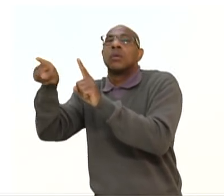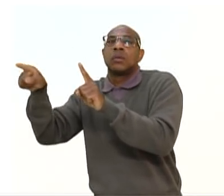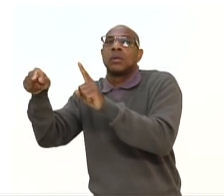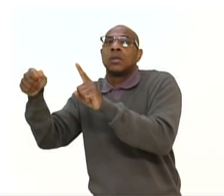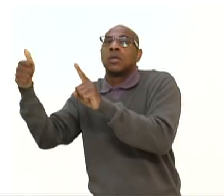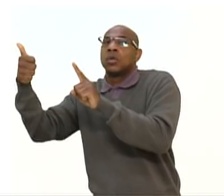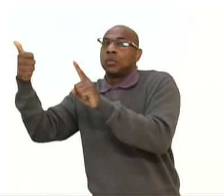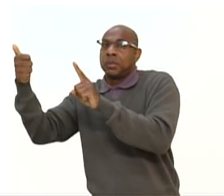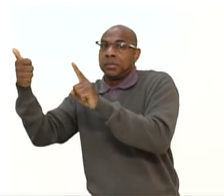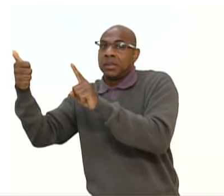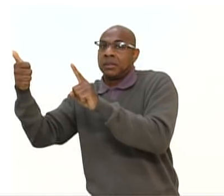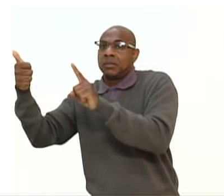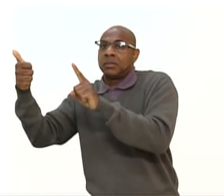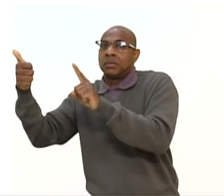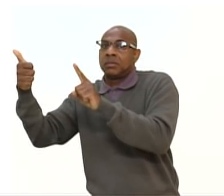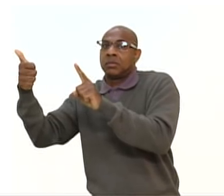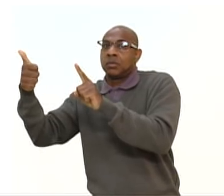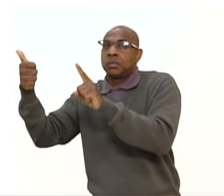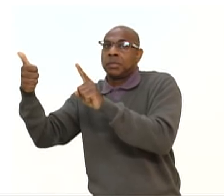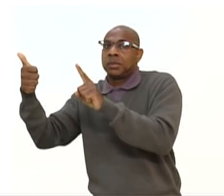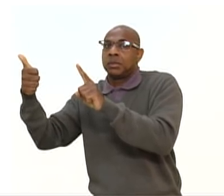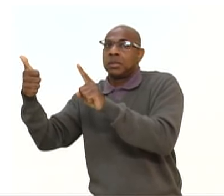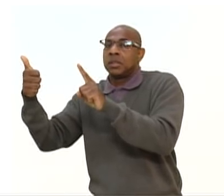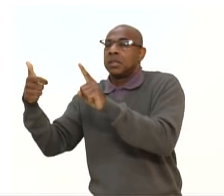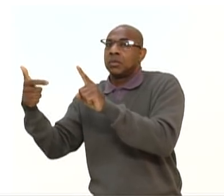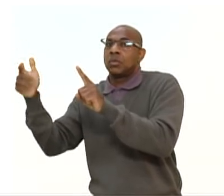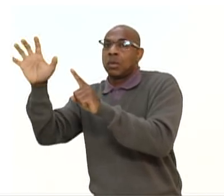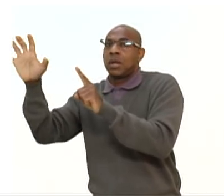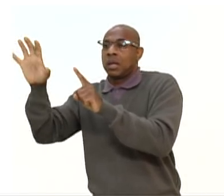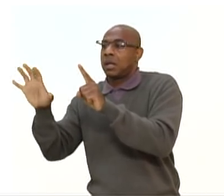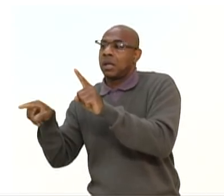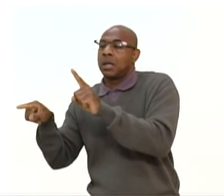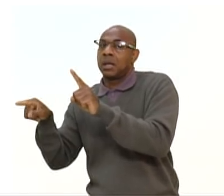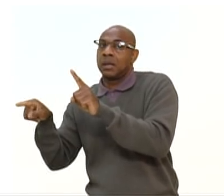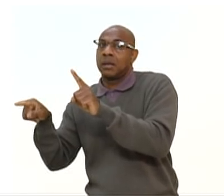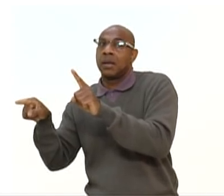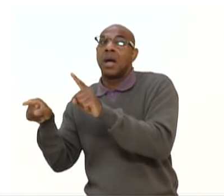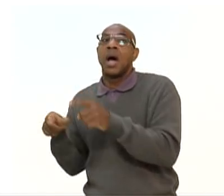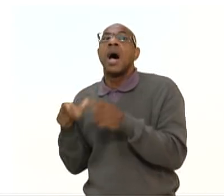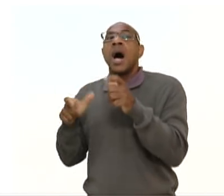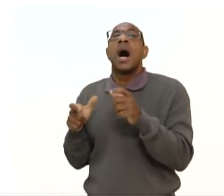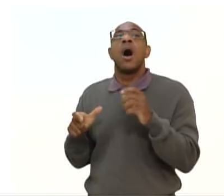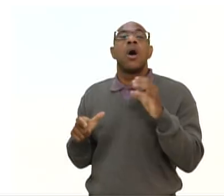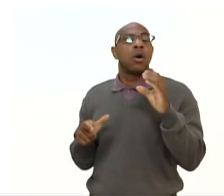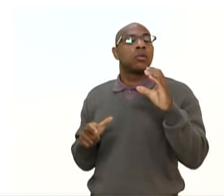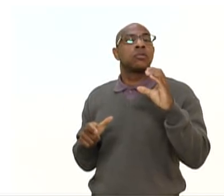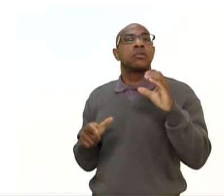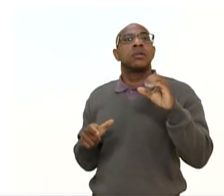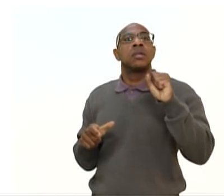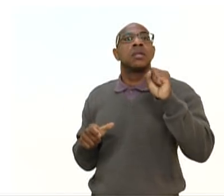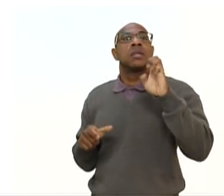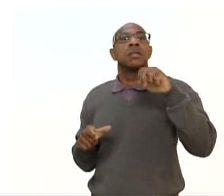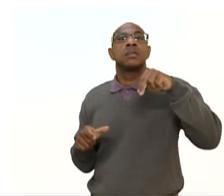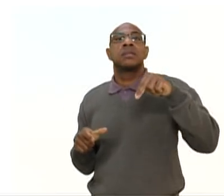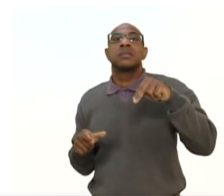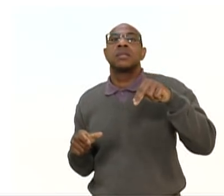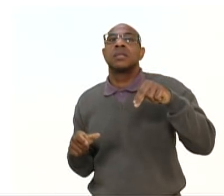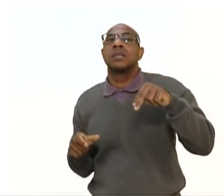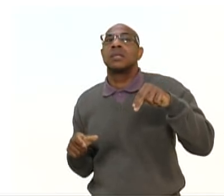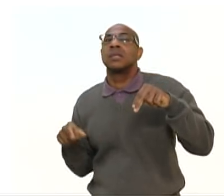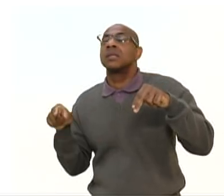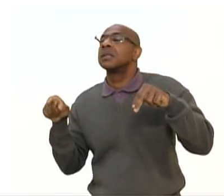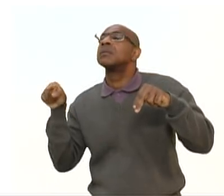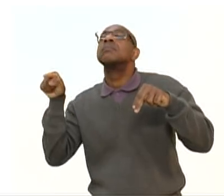primeiro quadrante e no quarto. Primeiro e quarto. Aonde que o seno é positivo? No primeiro e no